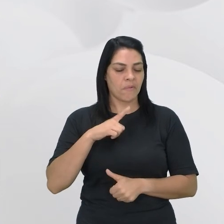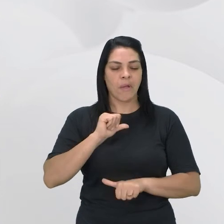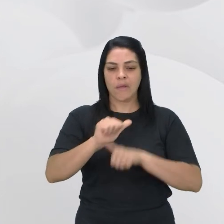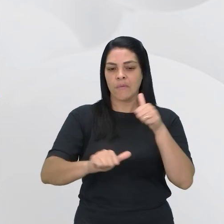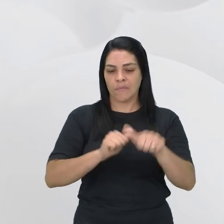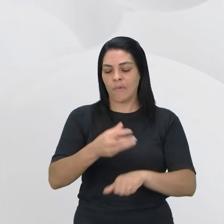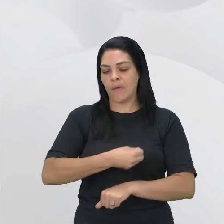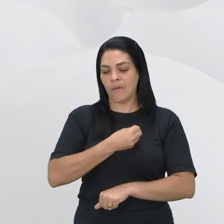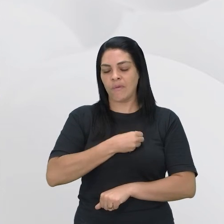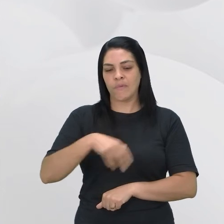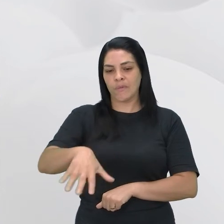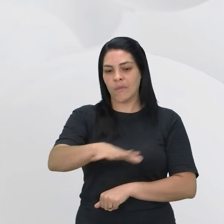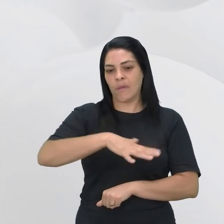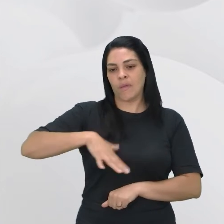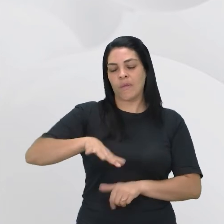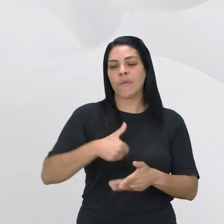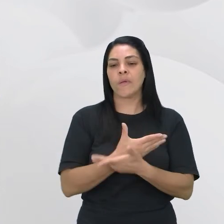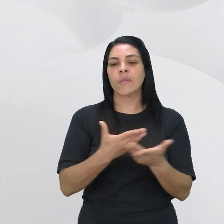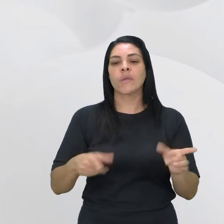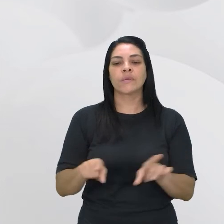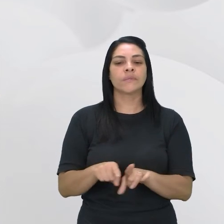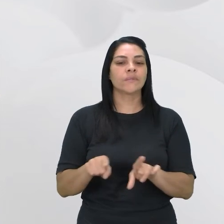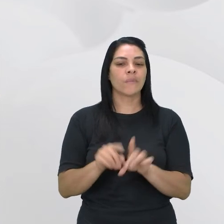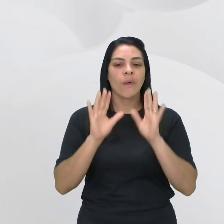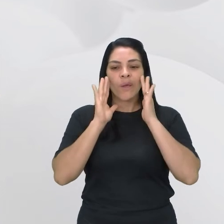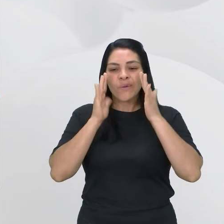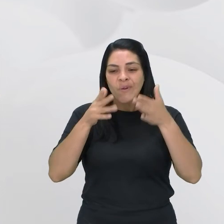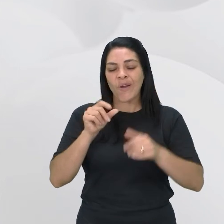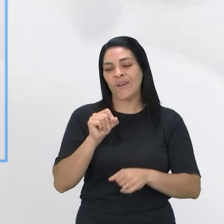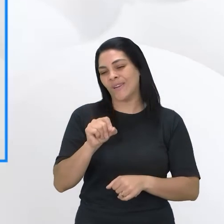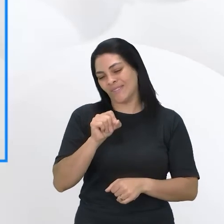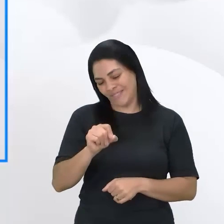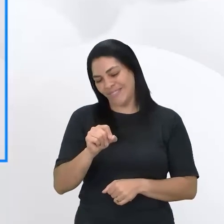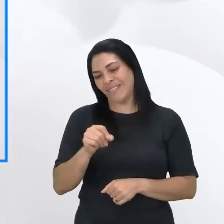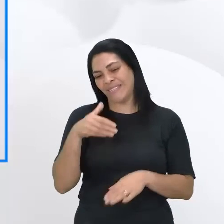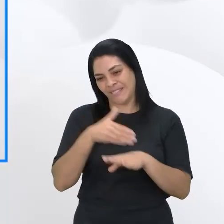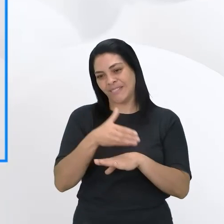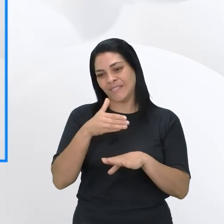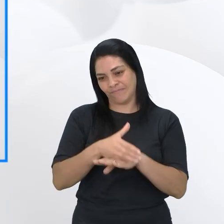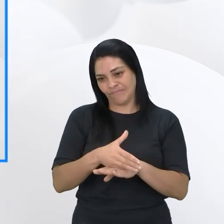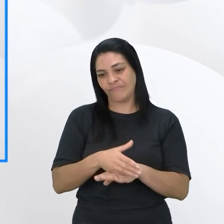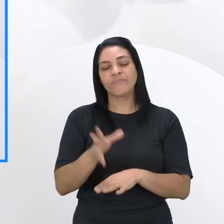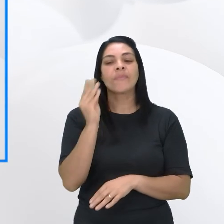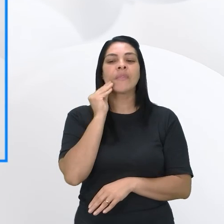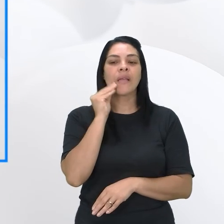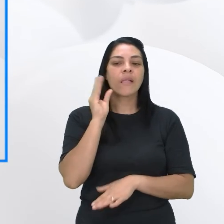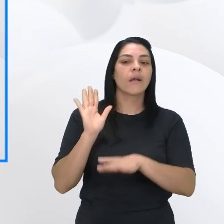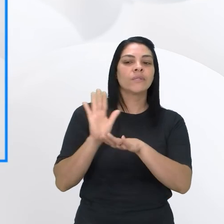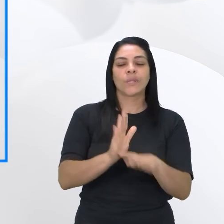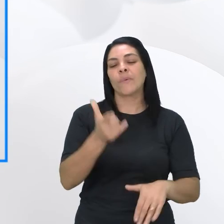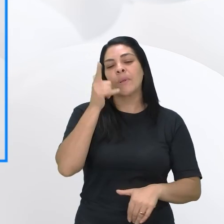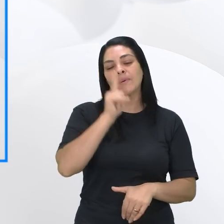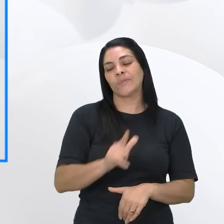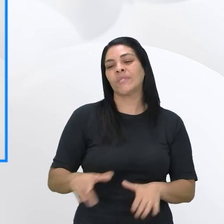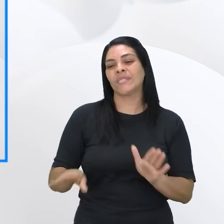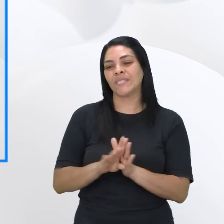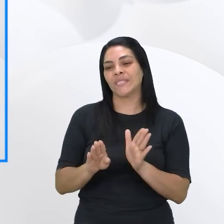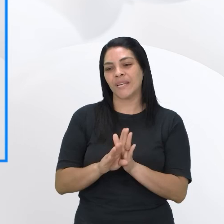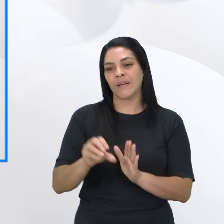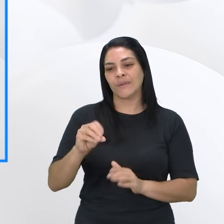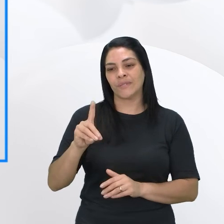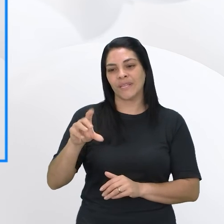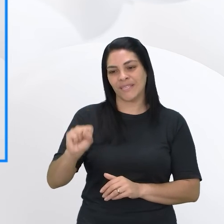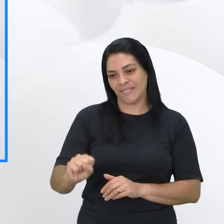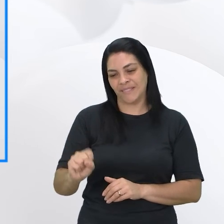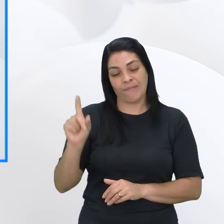Então, a gente também mira, né, também atua no sentido de tentar contribuir para chegar a esses ODS.